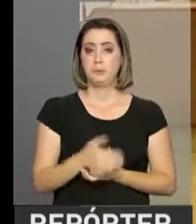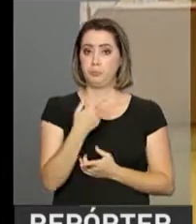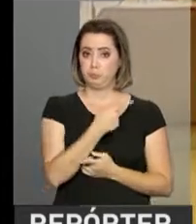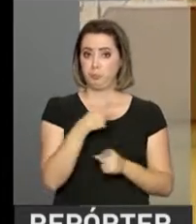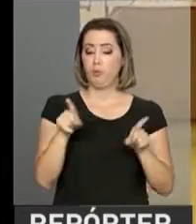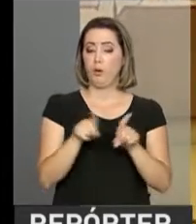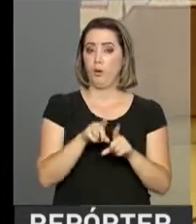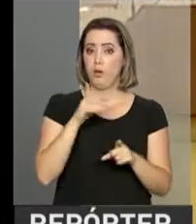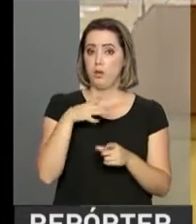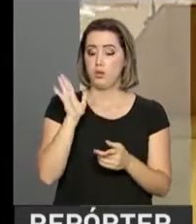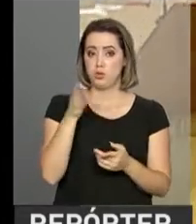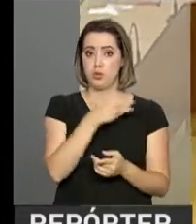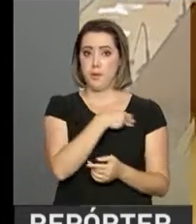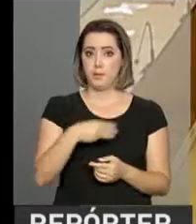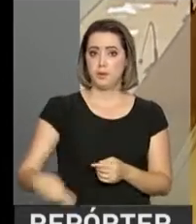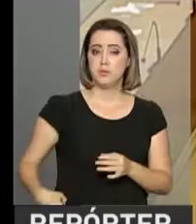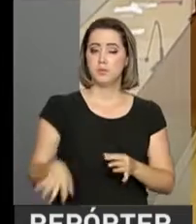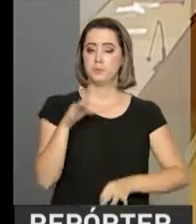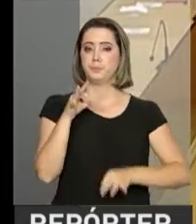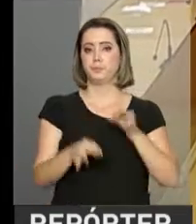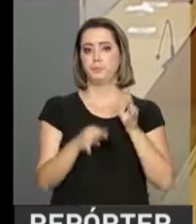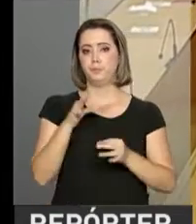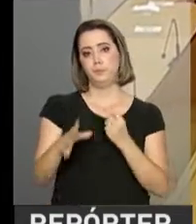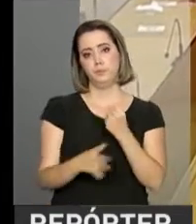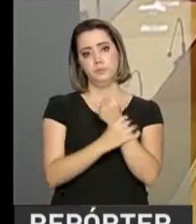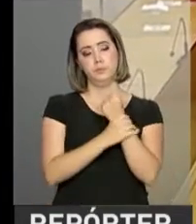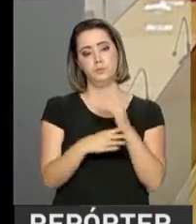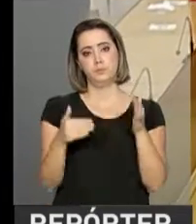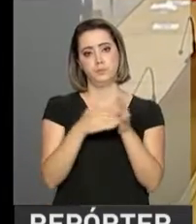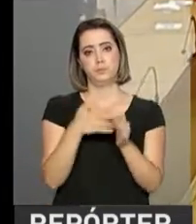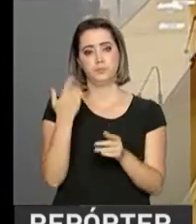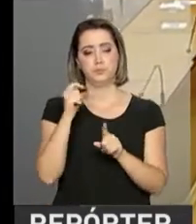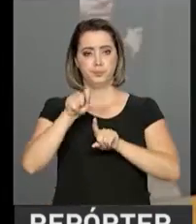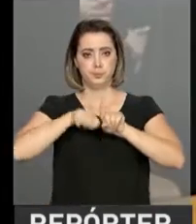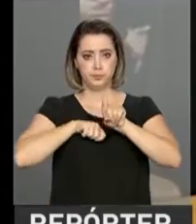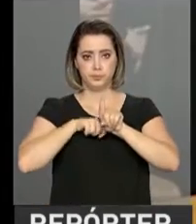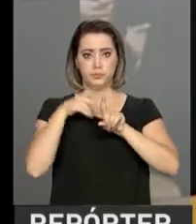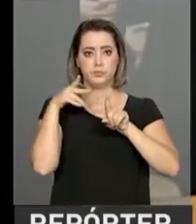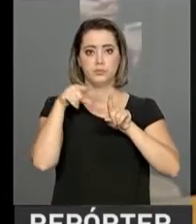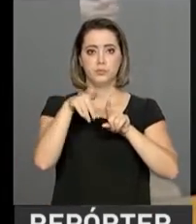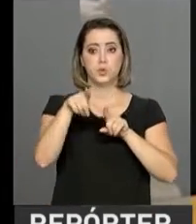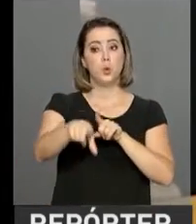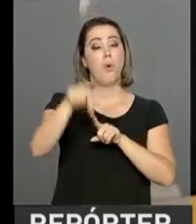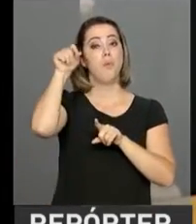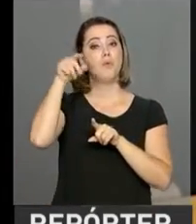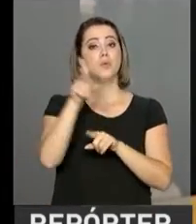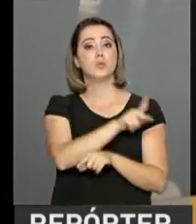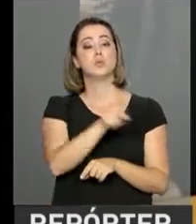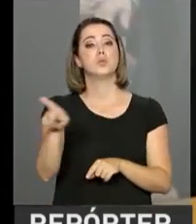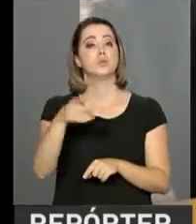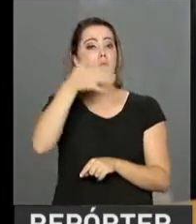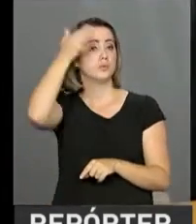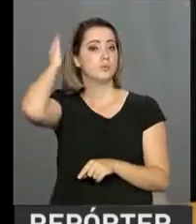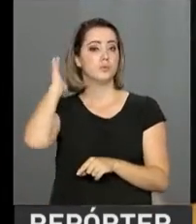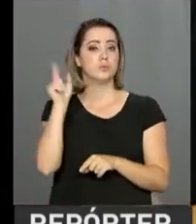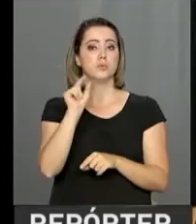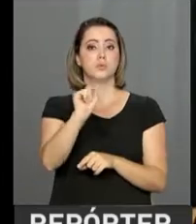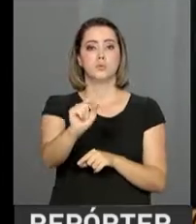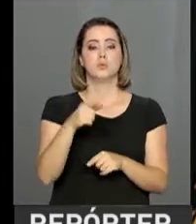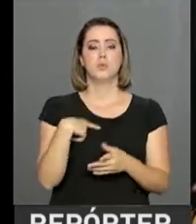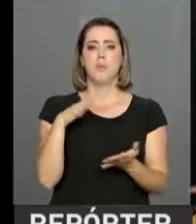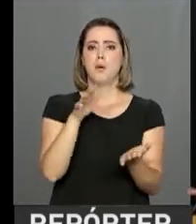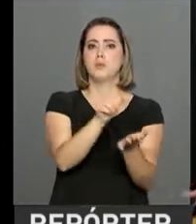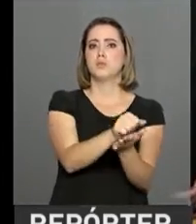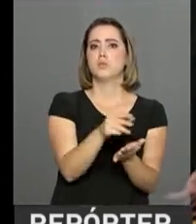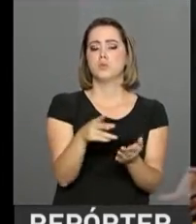Alexandre de Moraes foi ministro da Justiça e Segurança Pública até o mês passado, quando foi indicado pelo presidente Michel Temer para